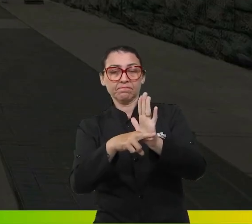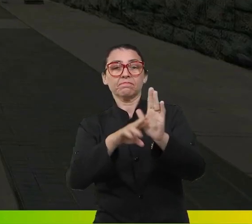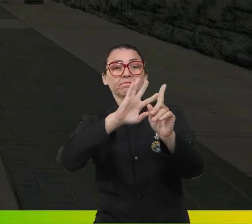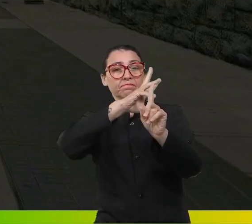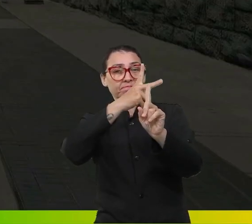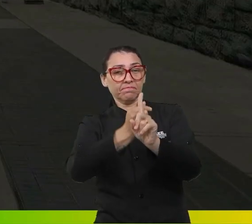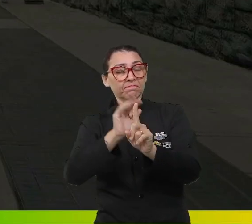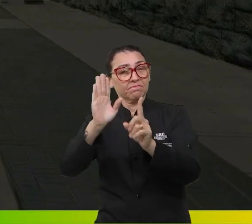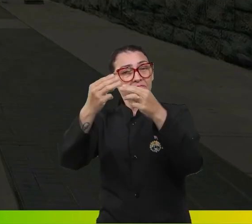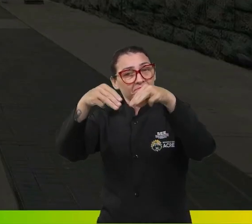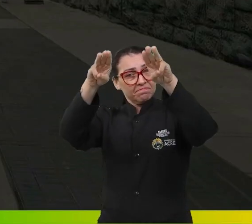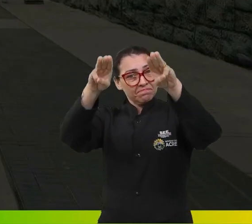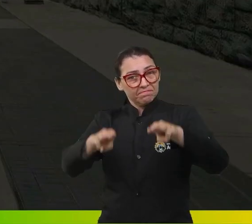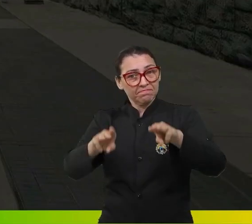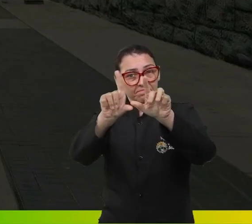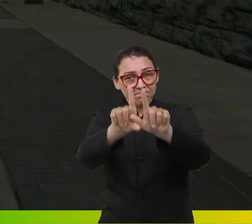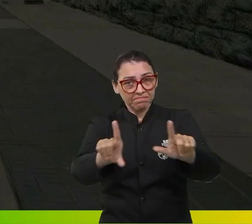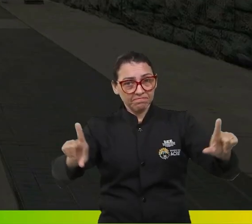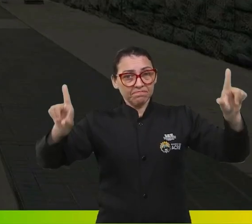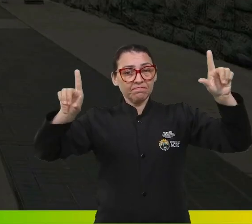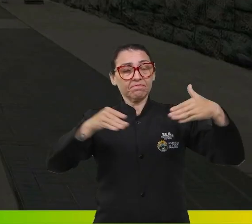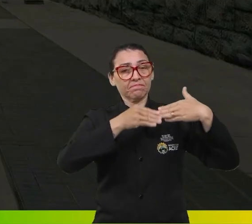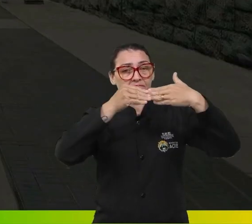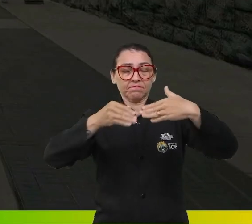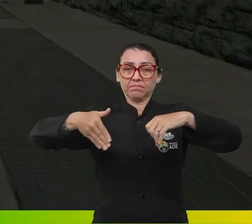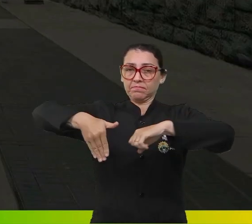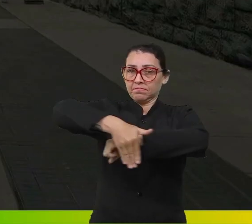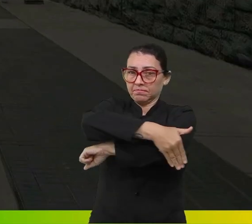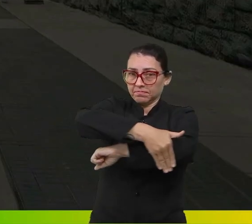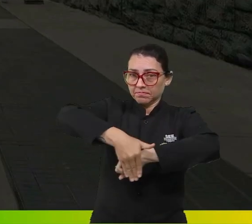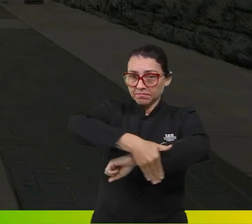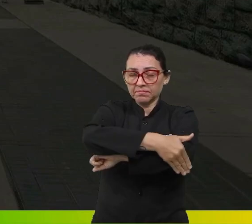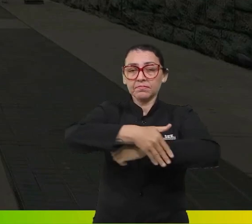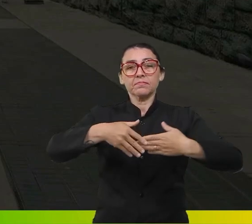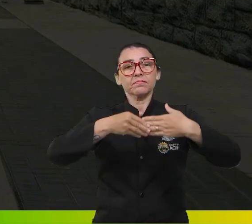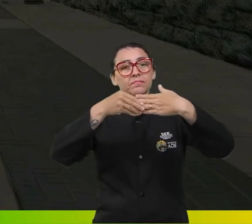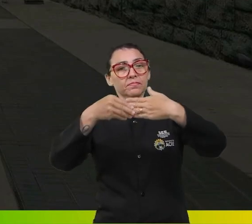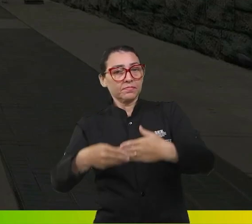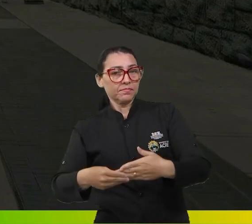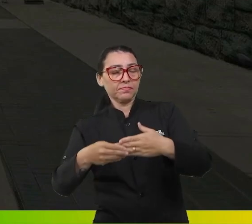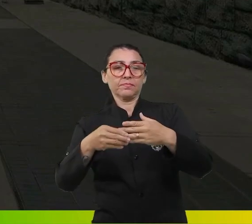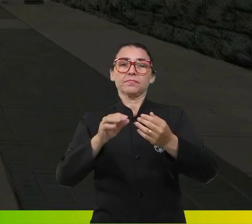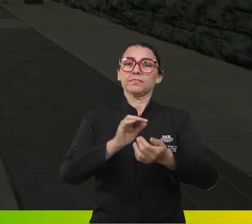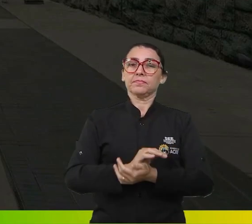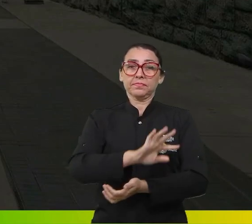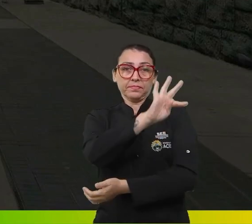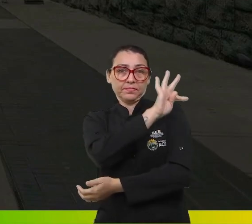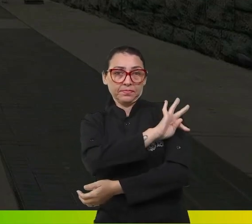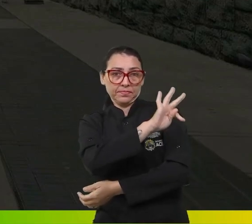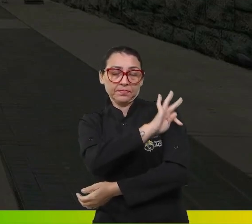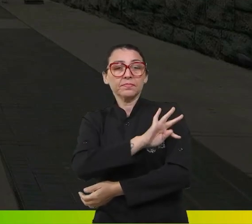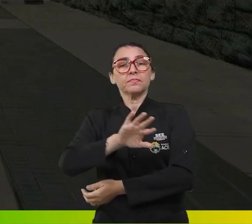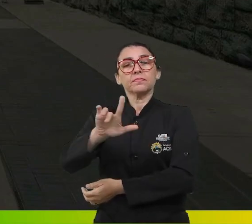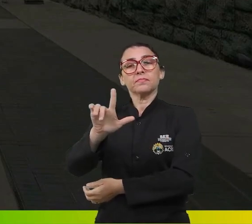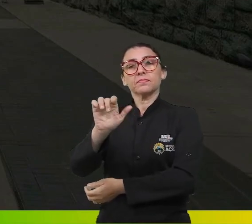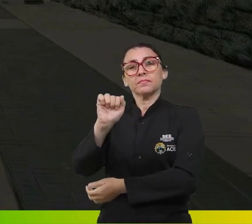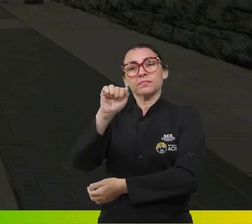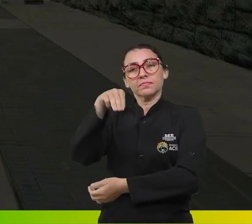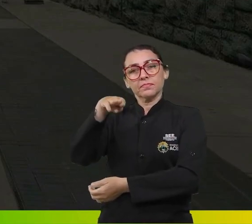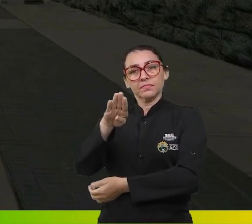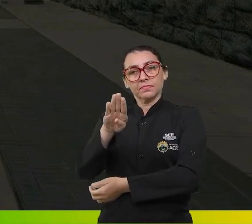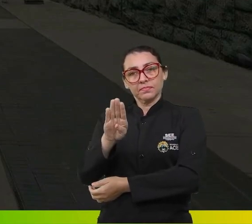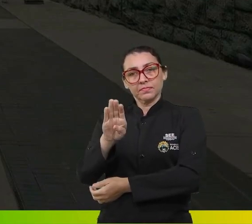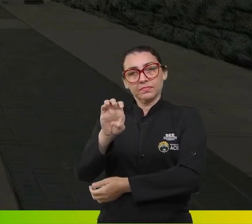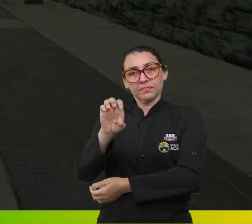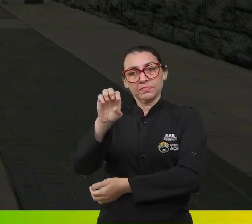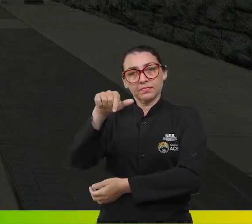em museus e em galerias. E trazendo para a rua, ela traz essa ruptura. Técnicas como